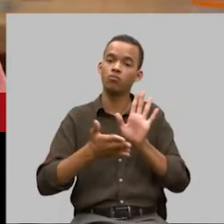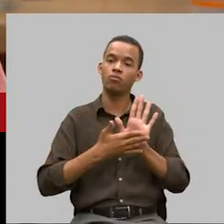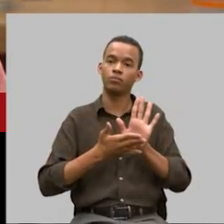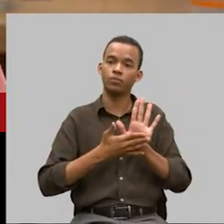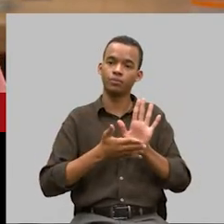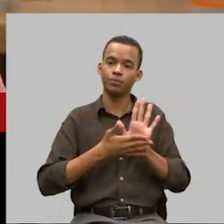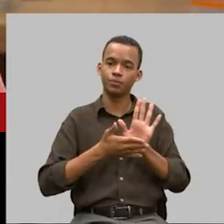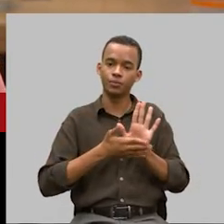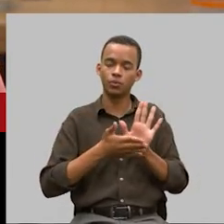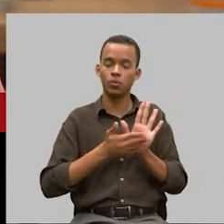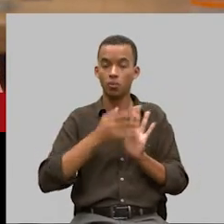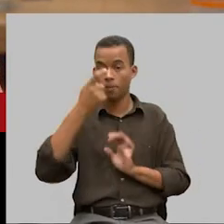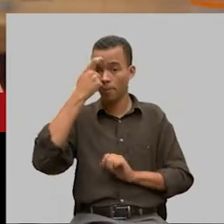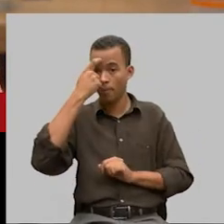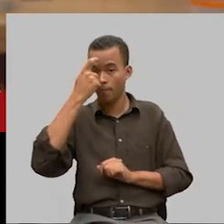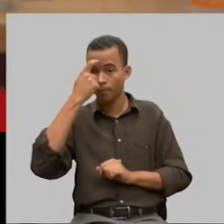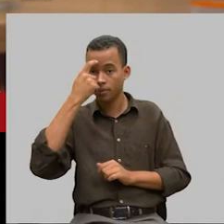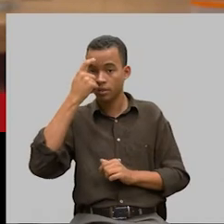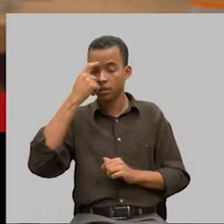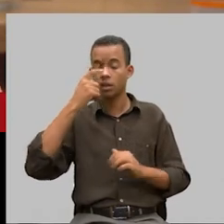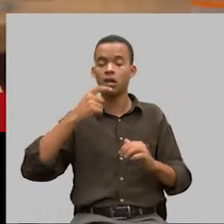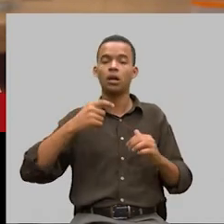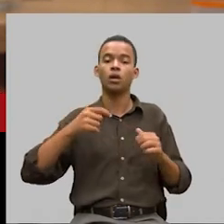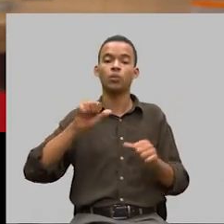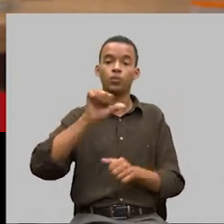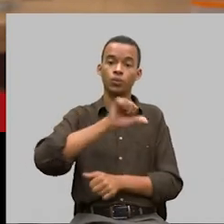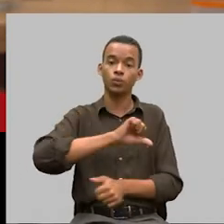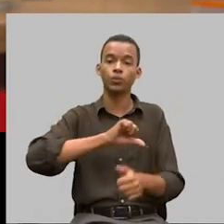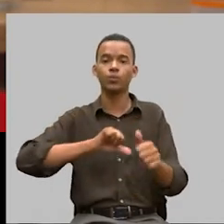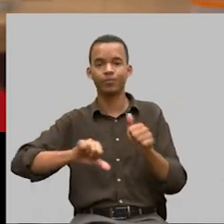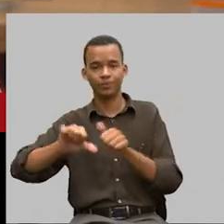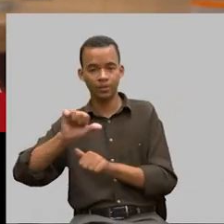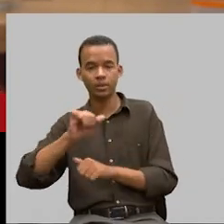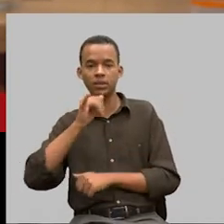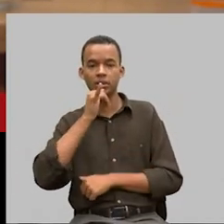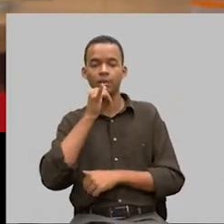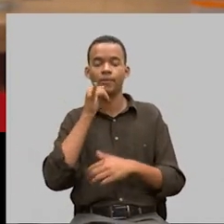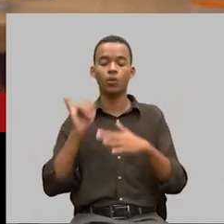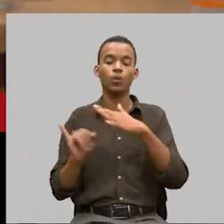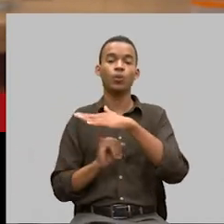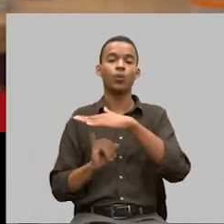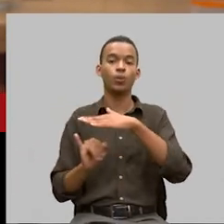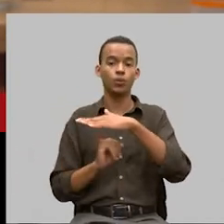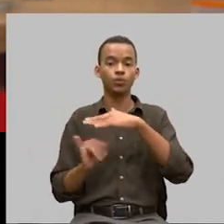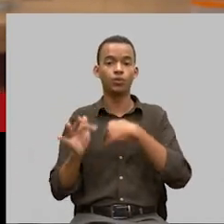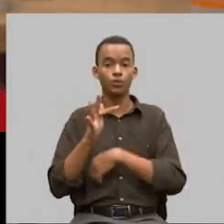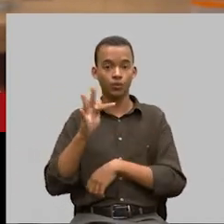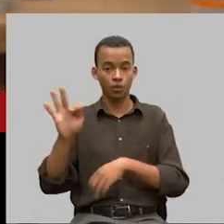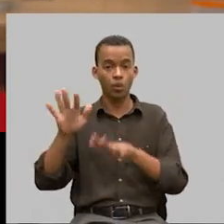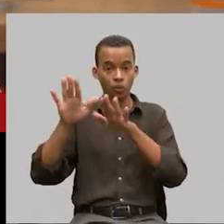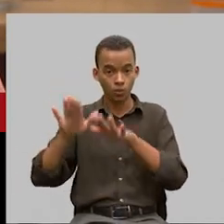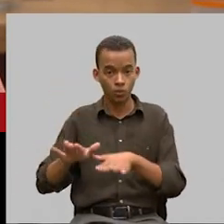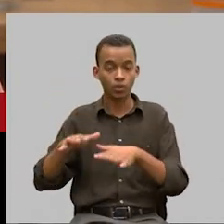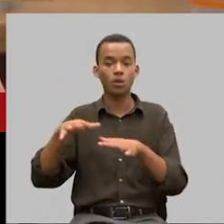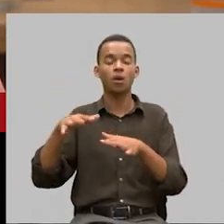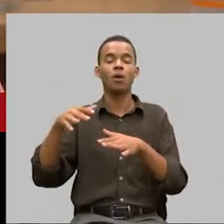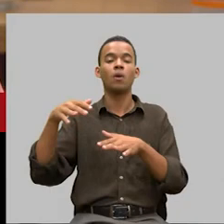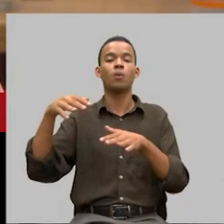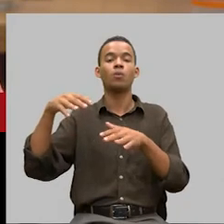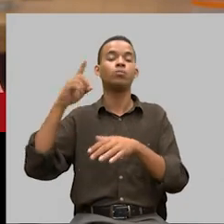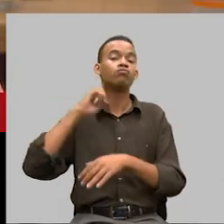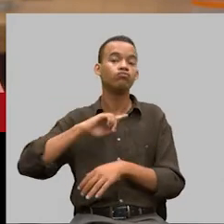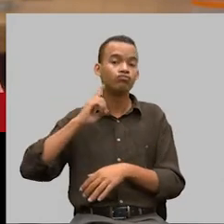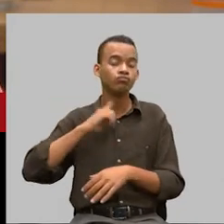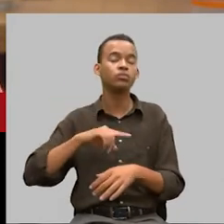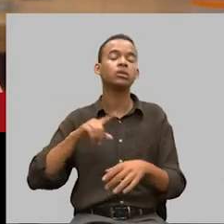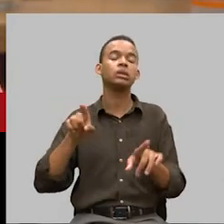gente pense em casas da alternância o Instituto Federal do Sul de Minas tem uma experiência um laboratório interessante outras universidades